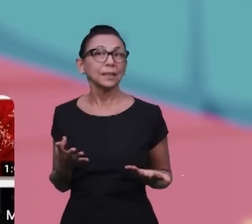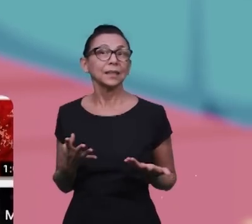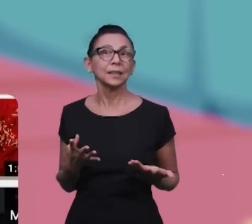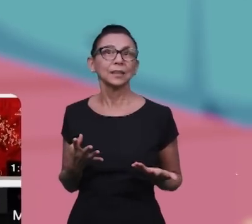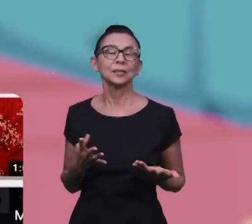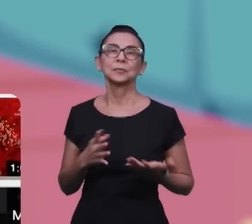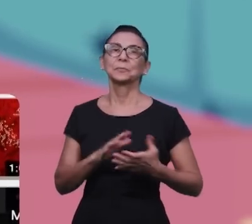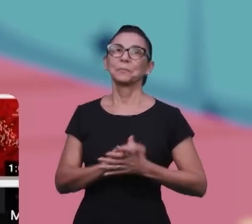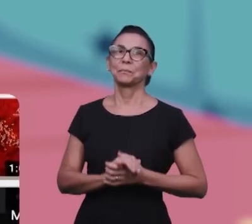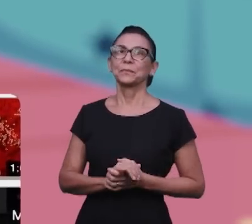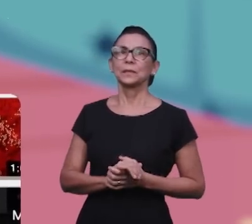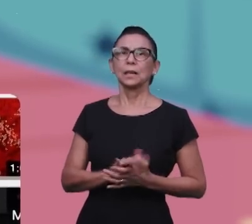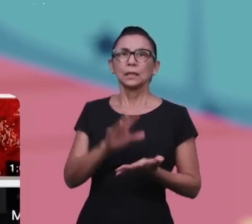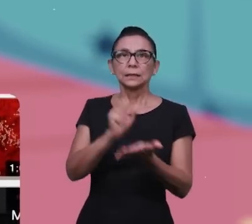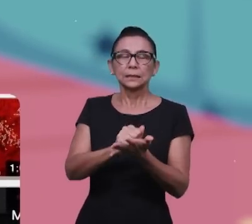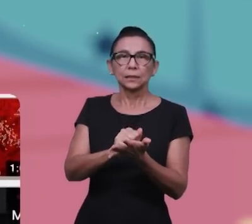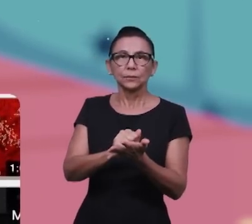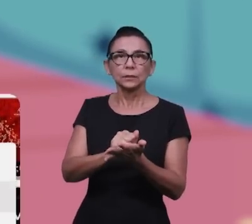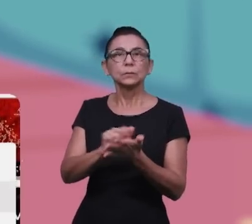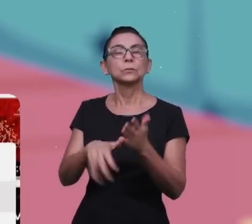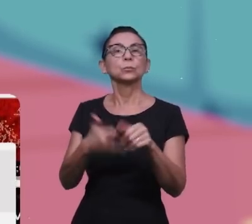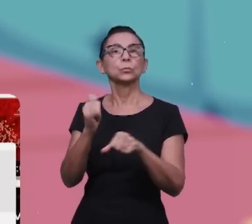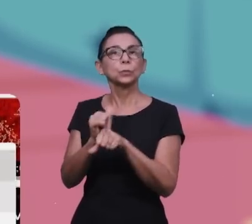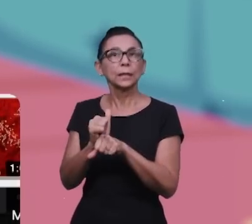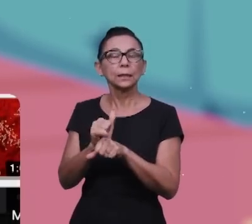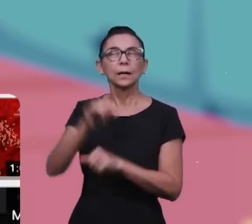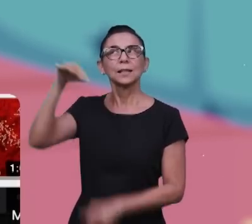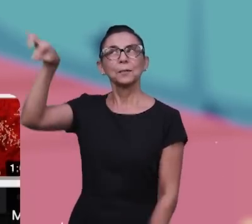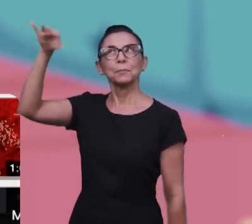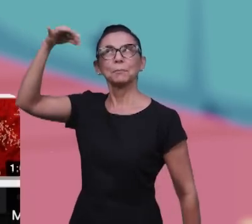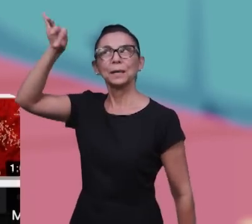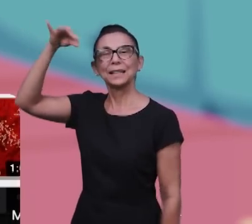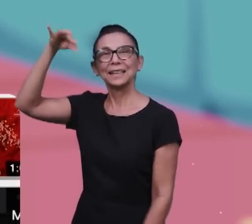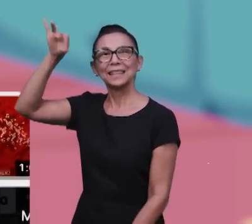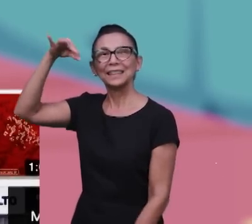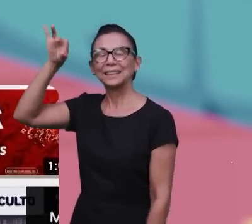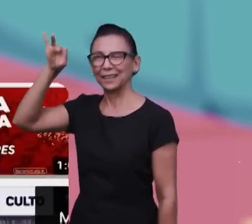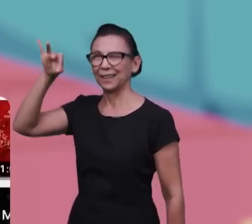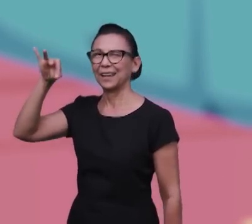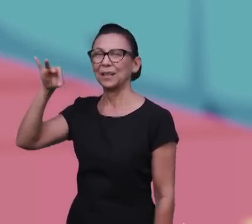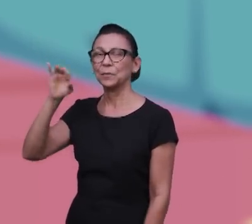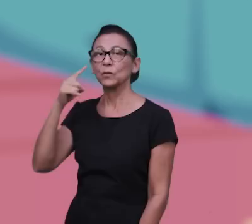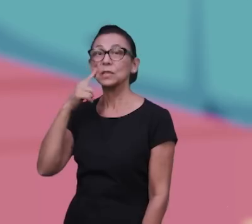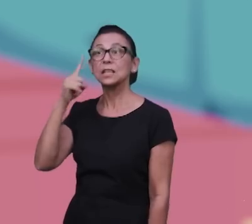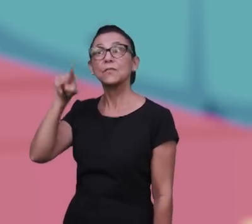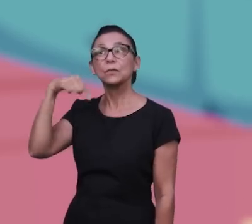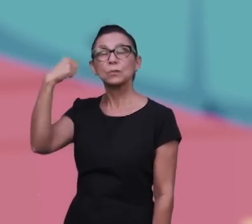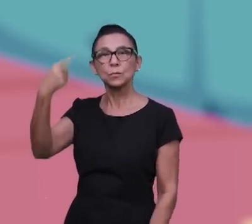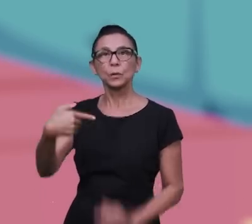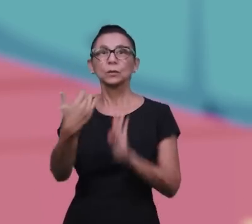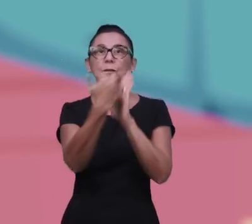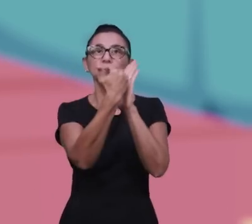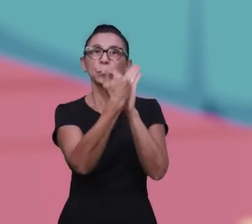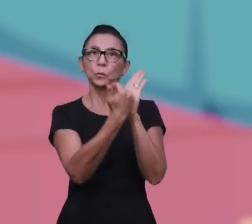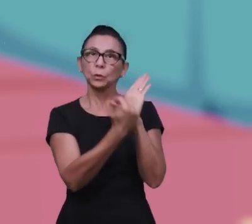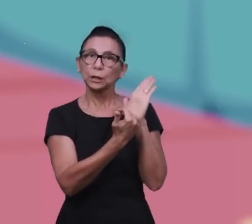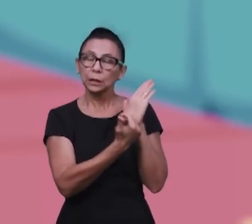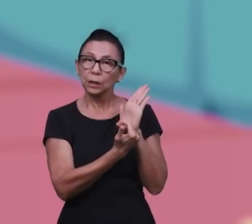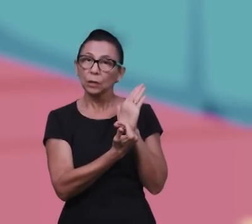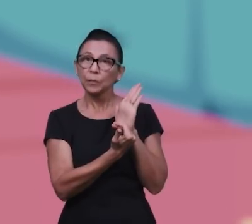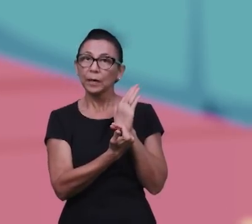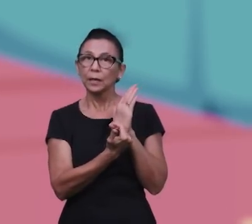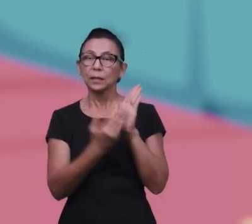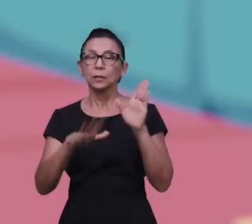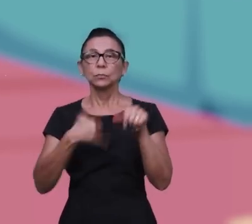não se inscreveu, se inscreva no canal e ative o sininho para receber todas as notificações. Assim, o YouTube pode notificar